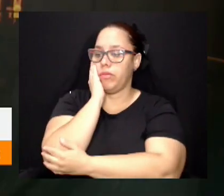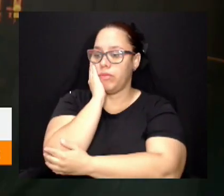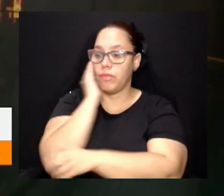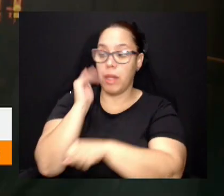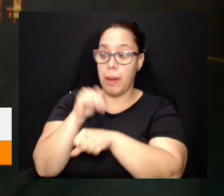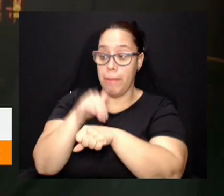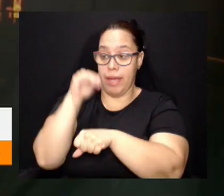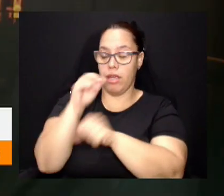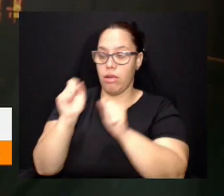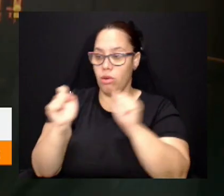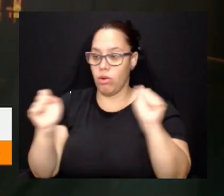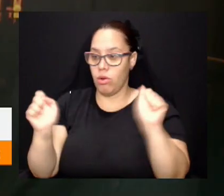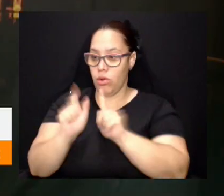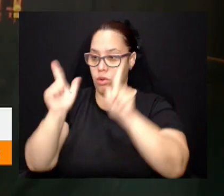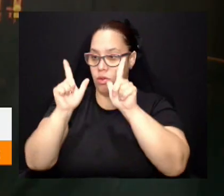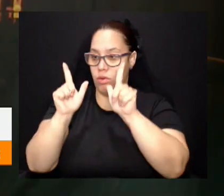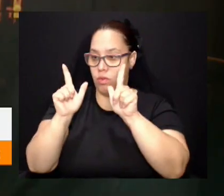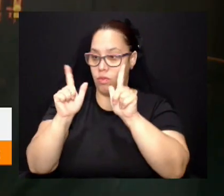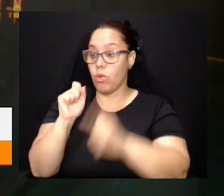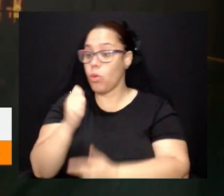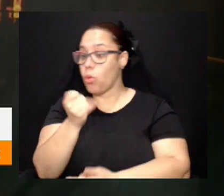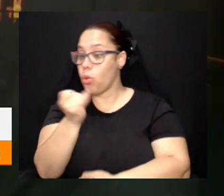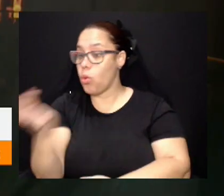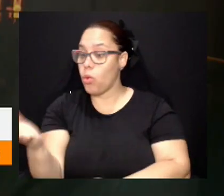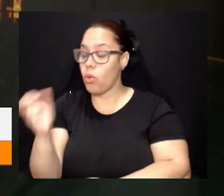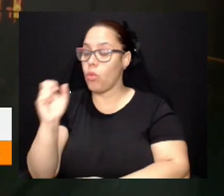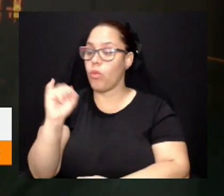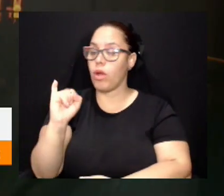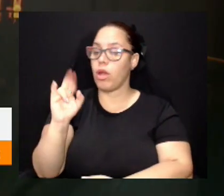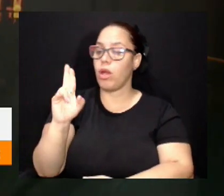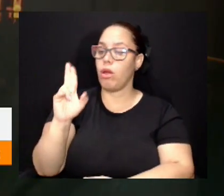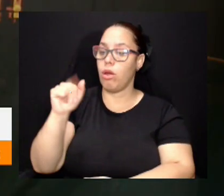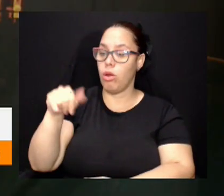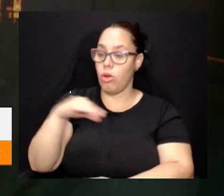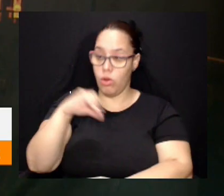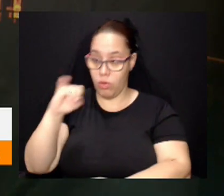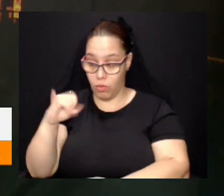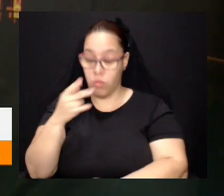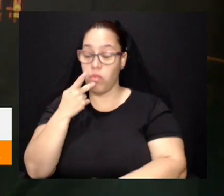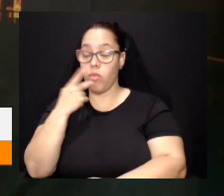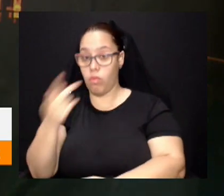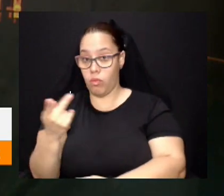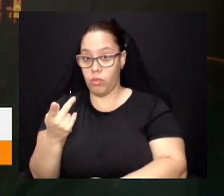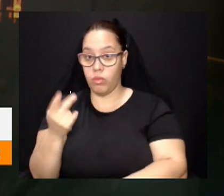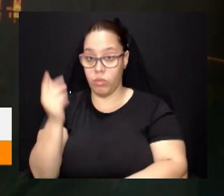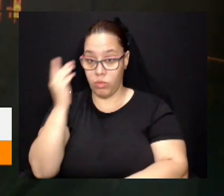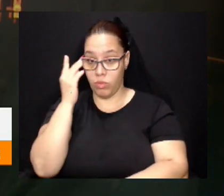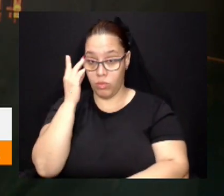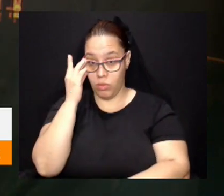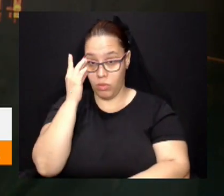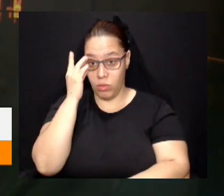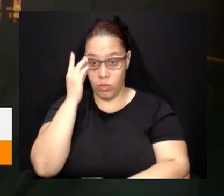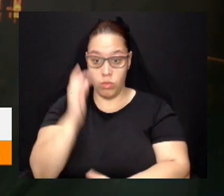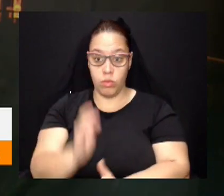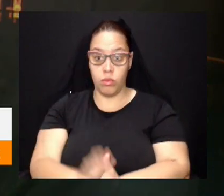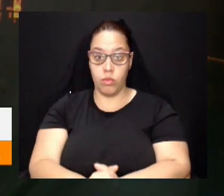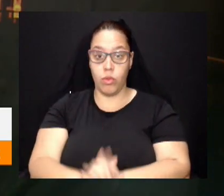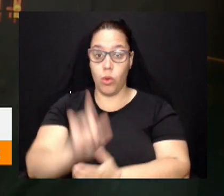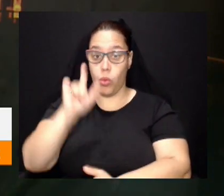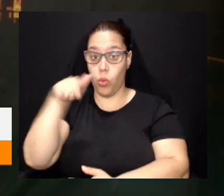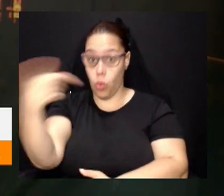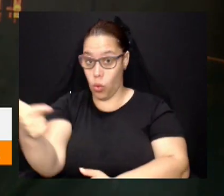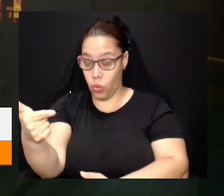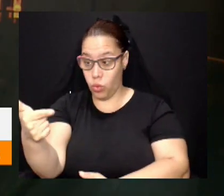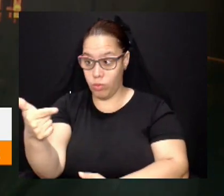destacar aqui é quando a Yunsi fala sobre o outro já não